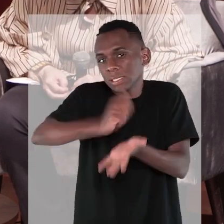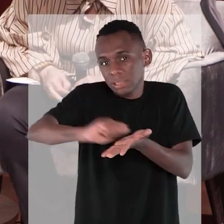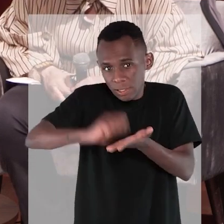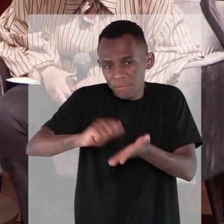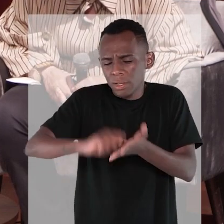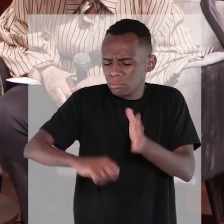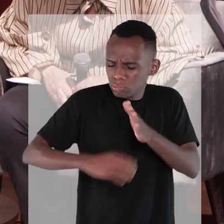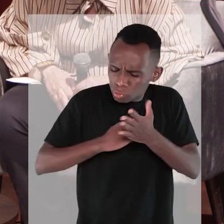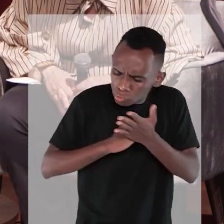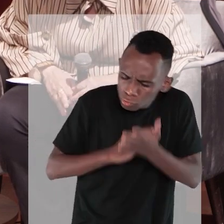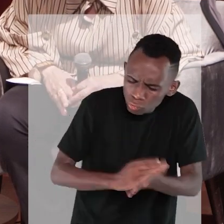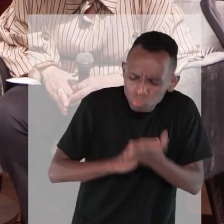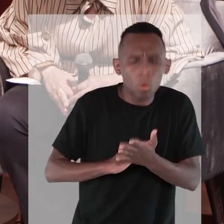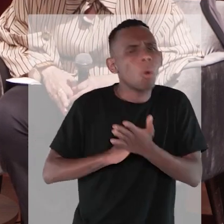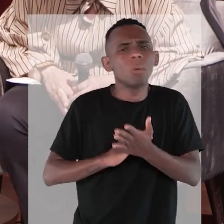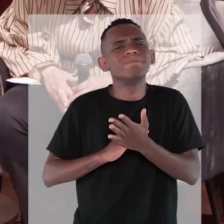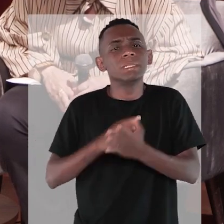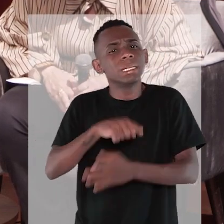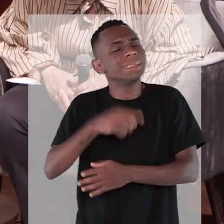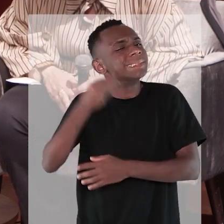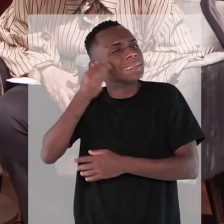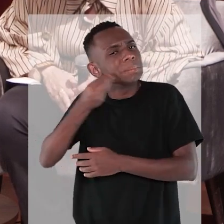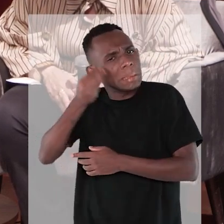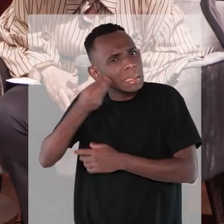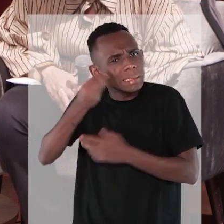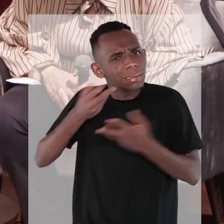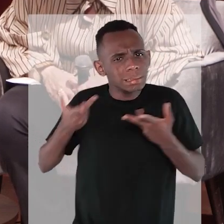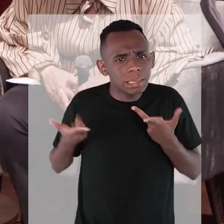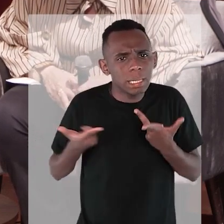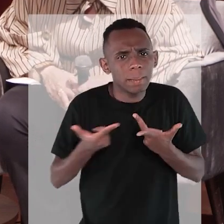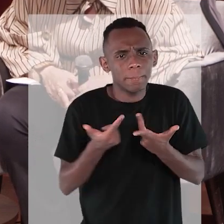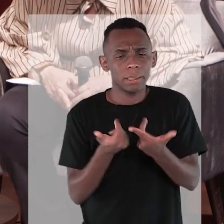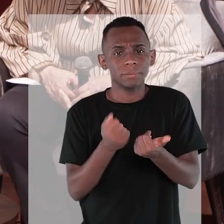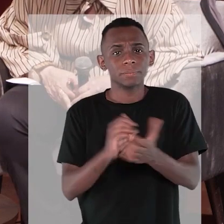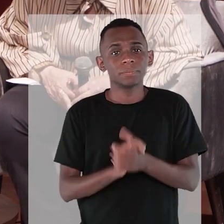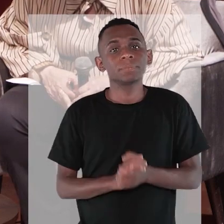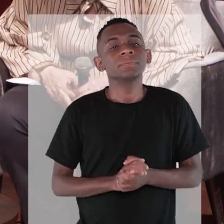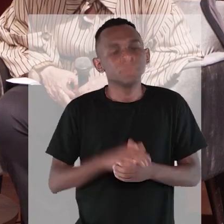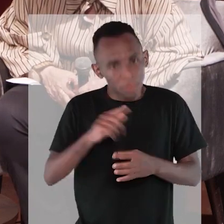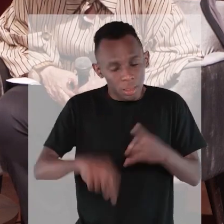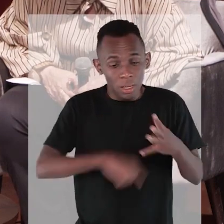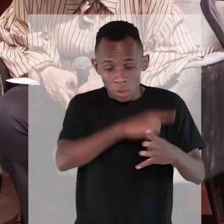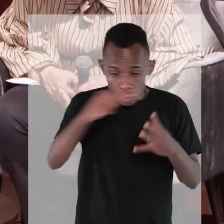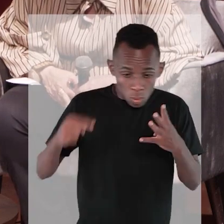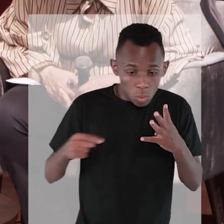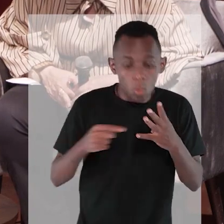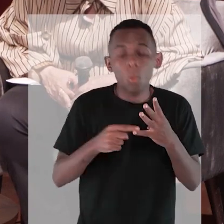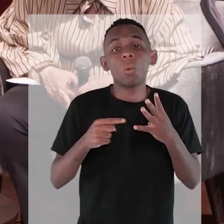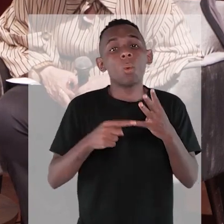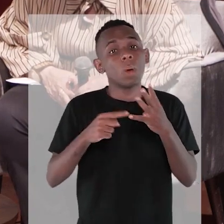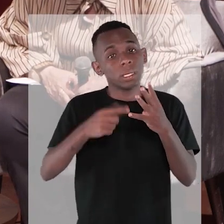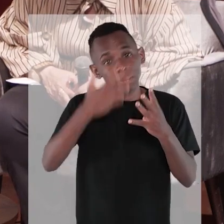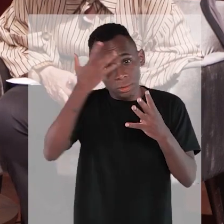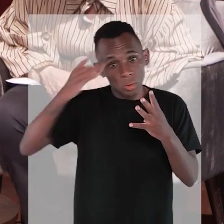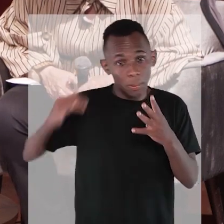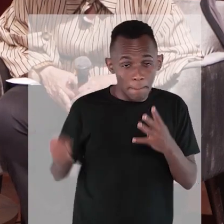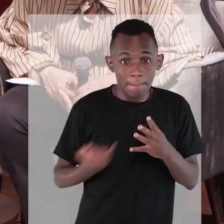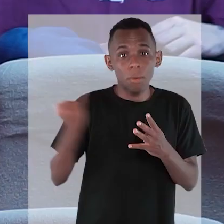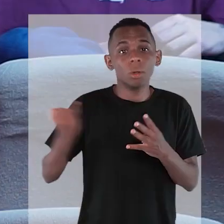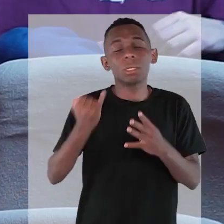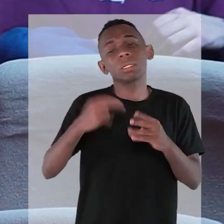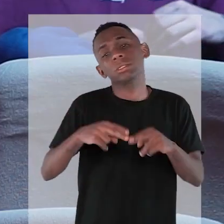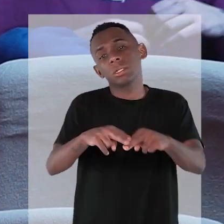ele é muito experiente, muito legal, e realmente deu, né, assim, é um quarto autor que não apareceu na capa. 3 homens